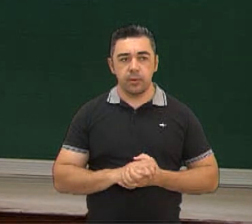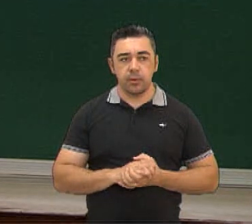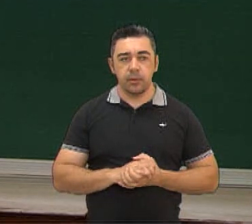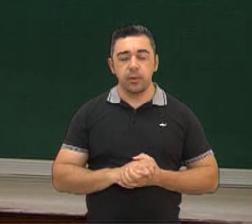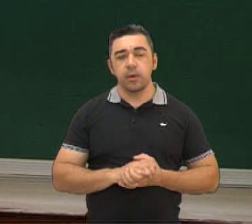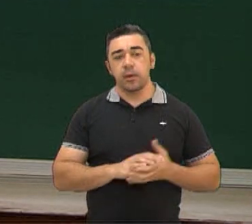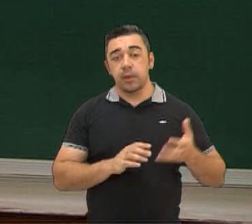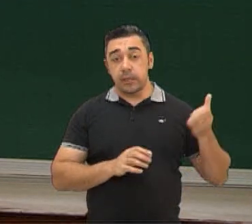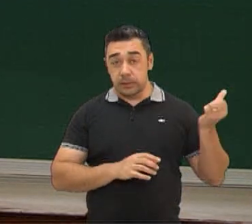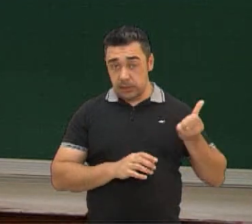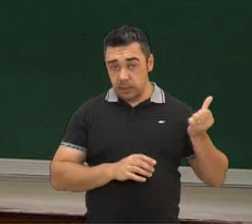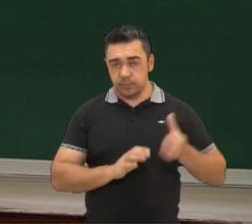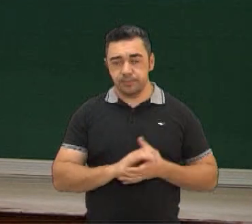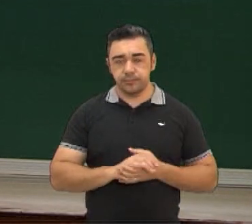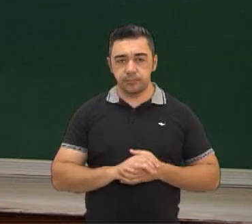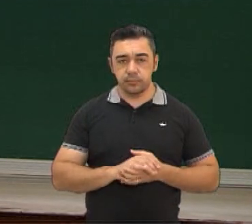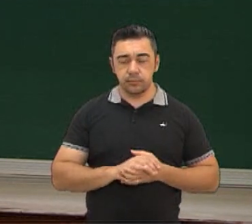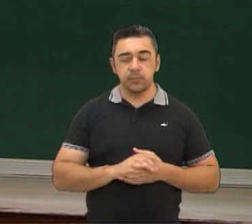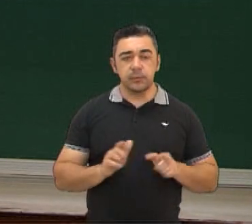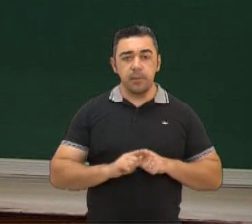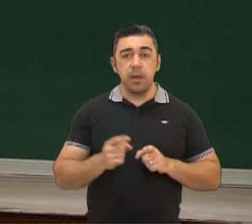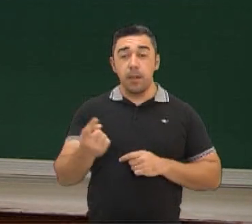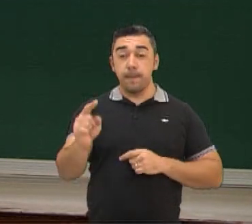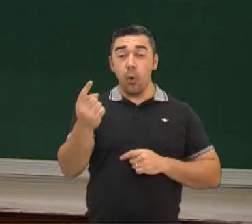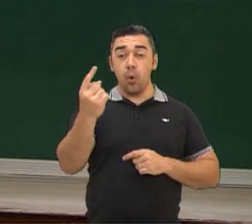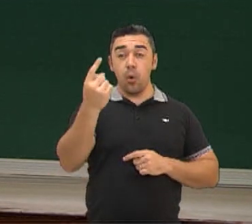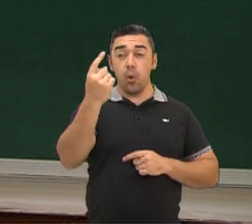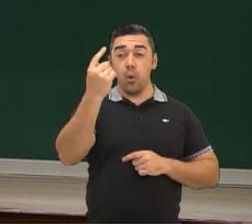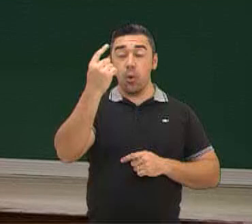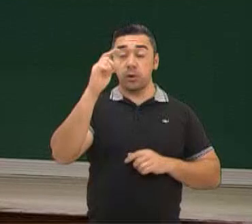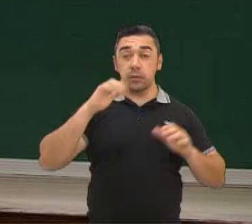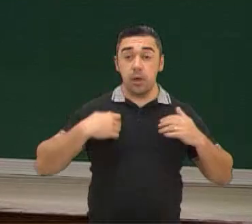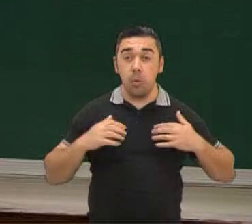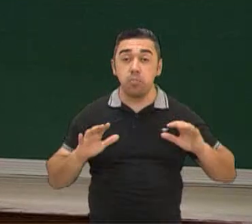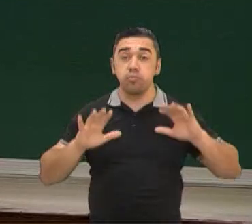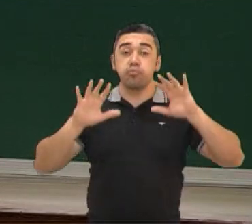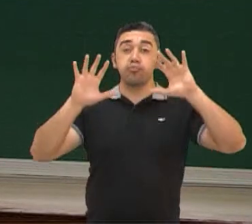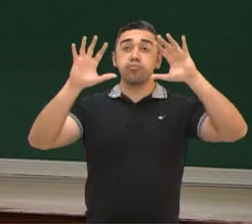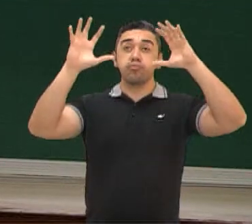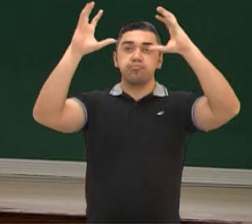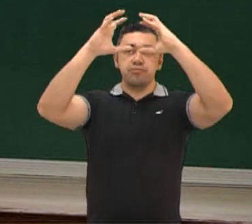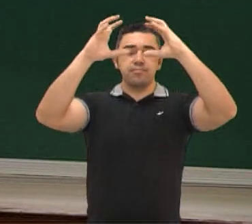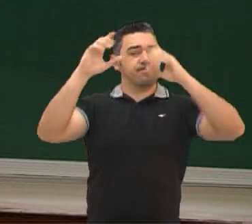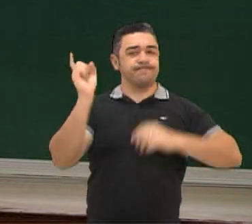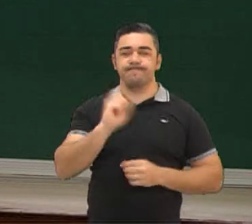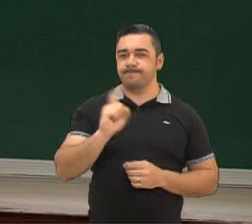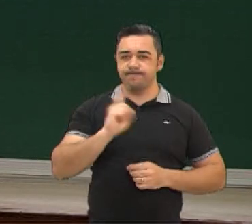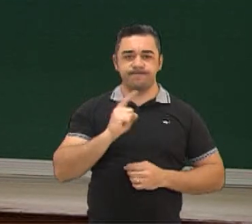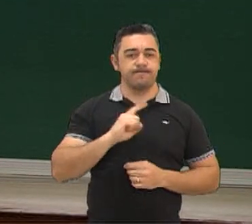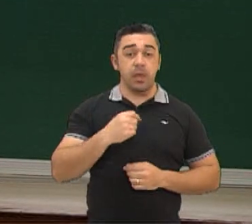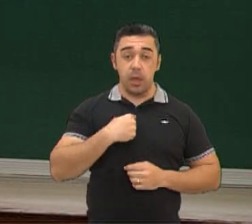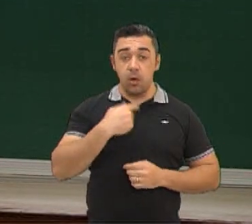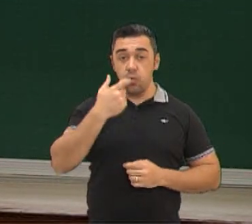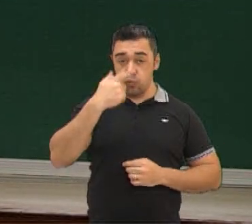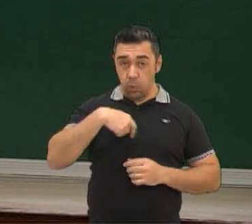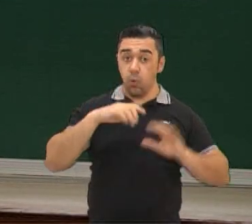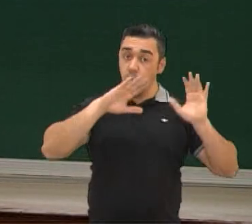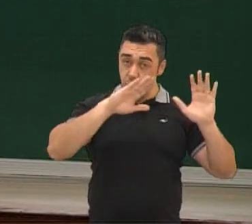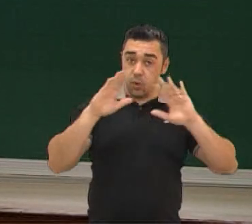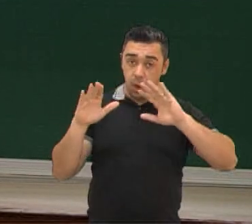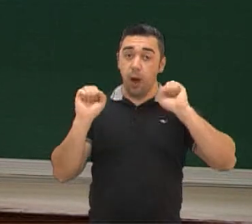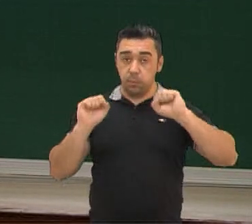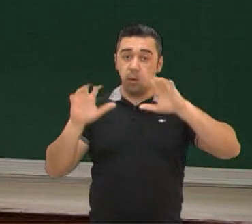E tocar a bola com as duas mãos ao mesmo tempo, não sendo o goleiro. Então, mesmo quando a bola vem para você